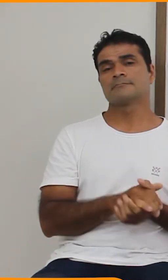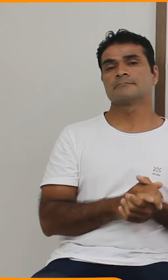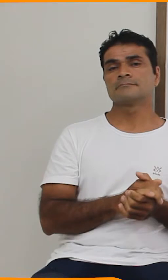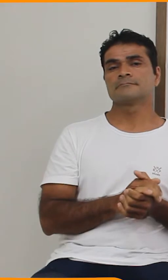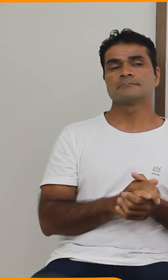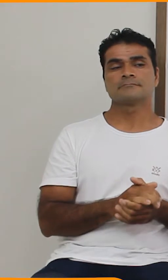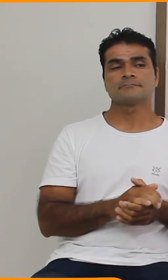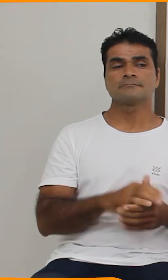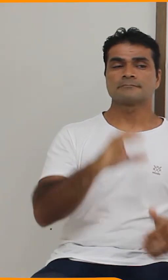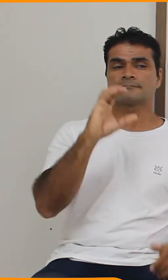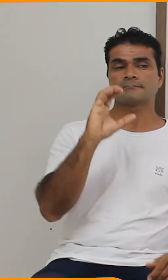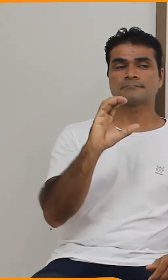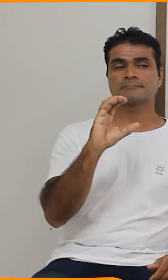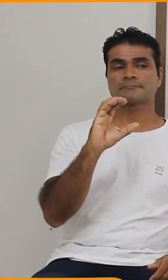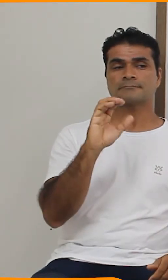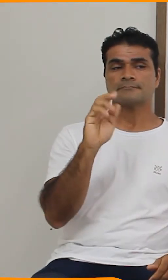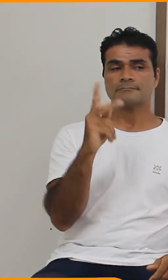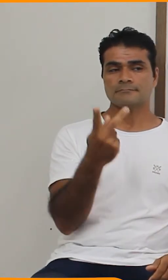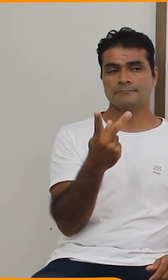só,